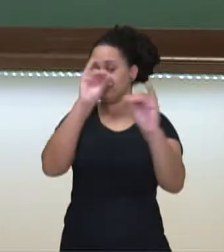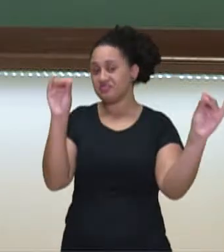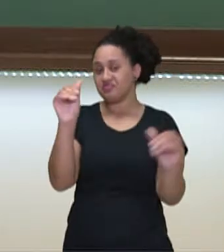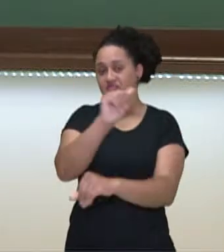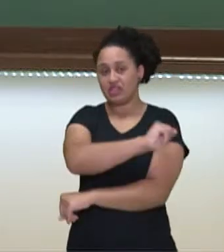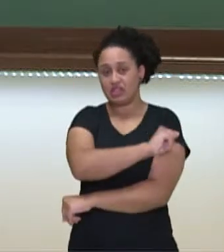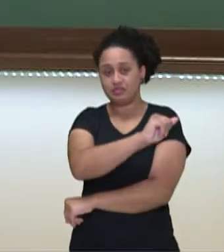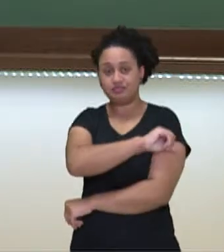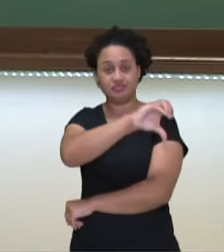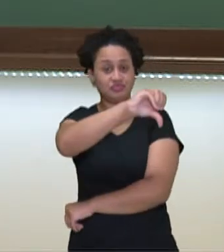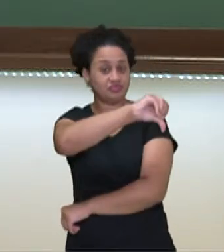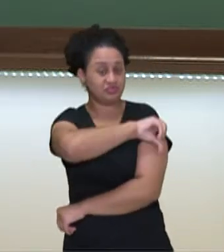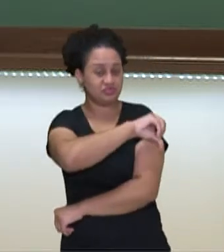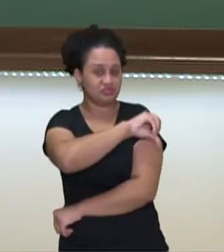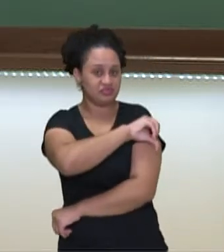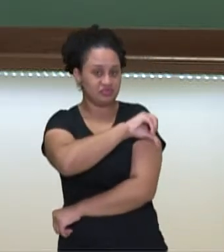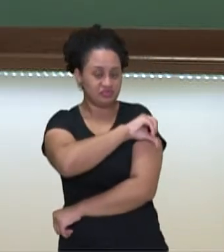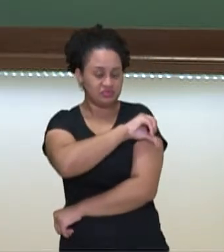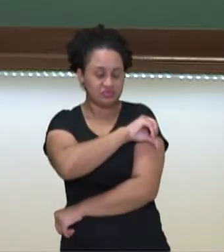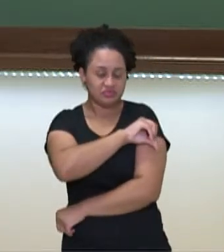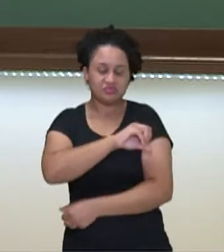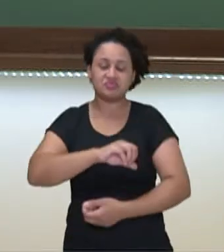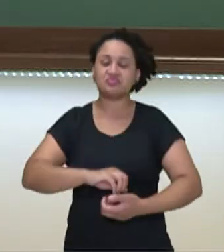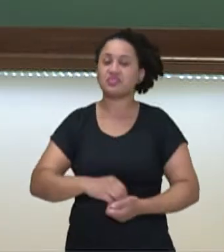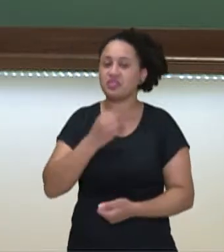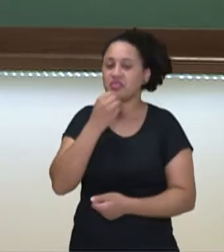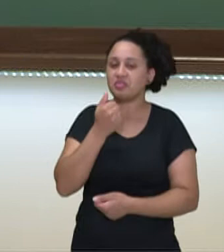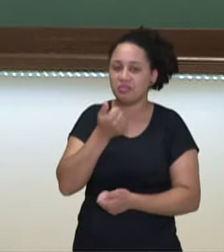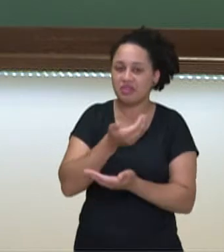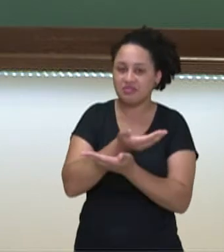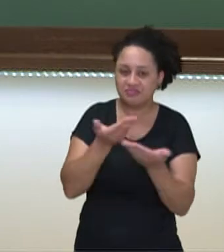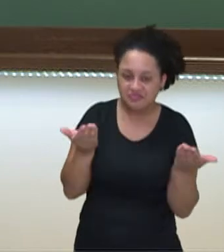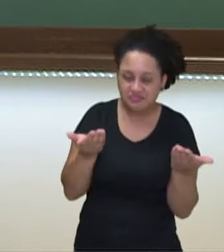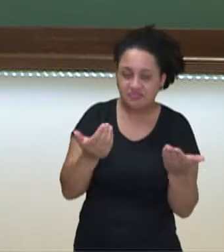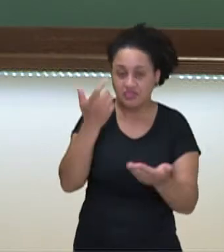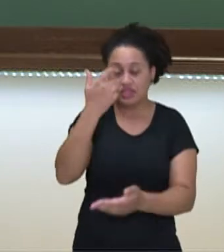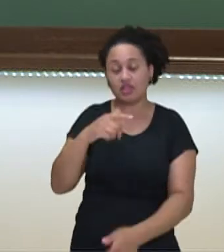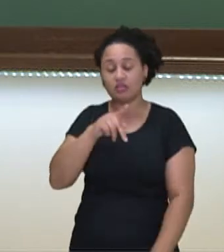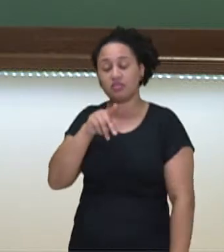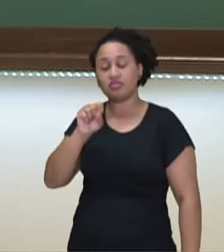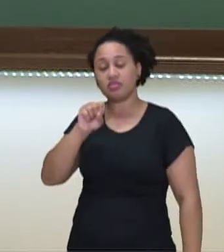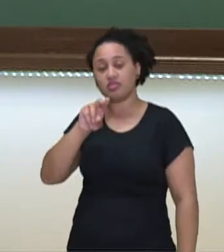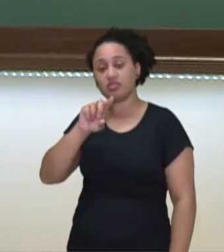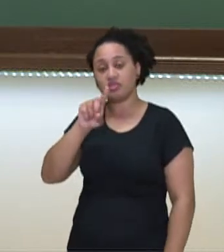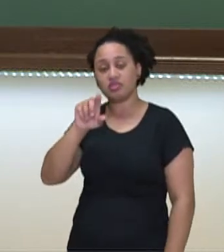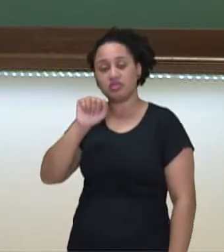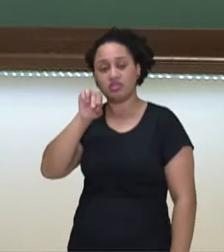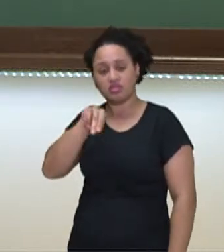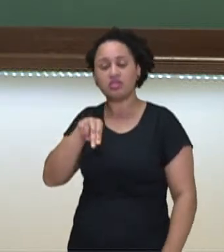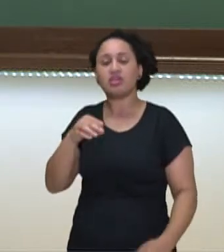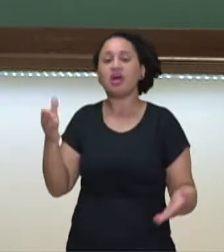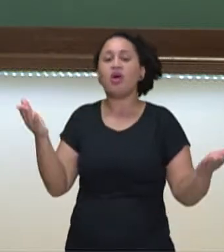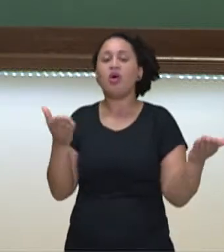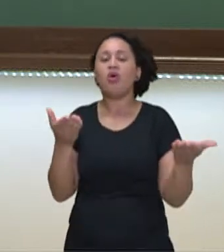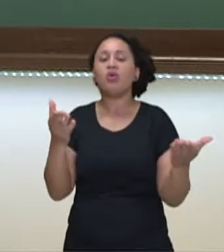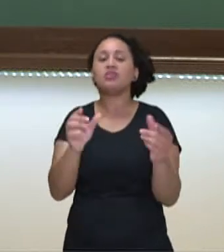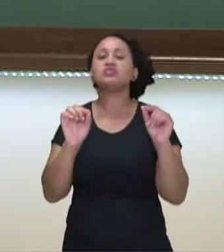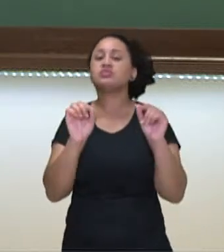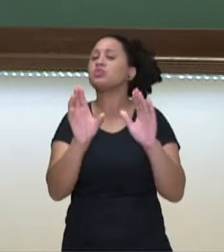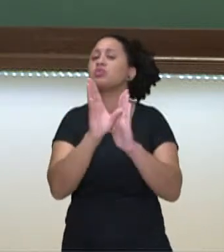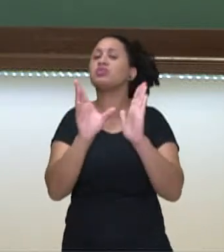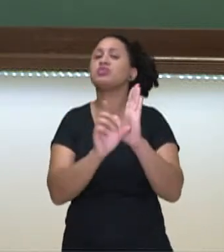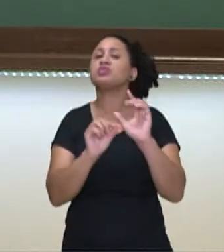estudantes do 9º ano do ensino fundamental, tudo bem? Eu sou a professora Susan dos Anjos e hoje nós vamos falar